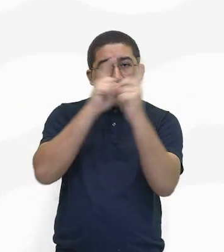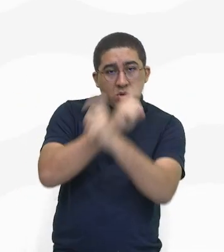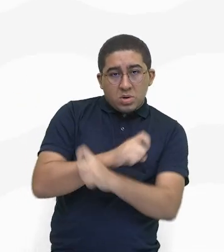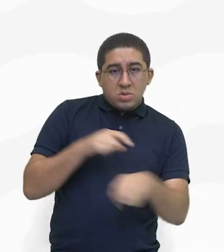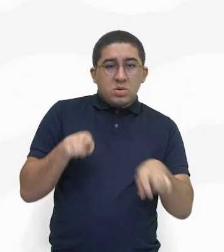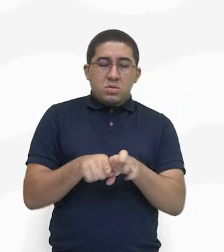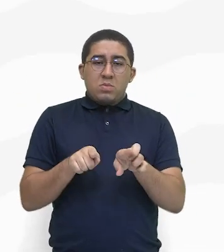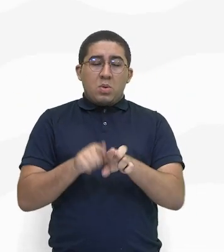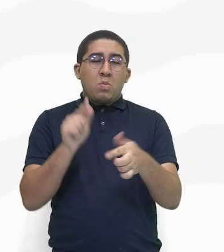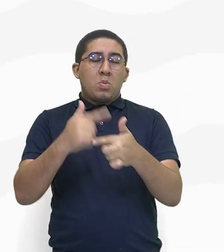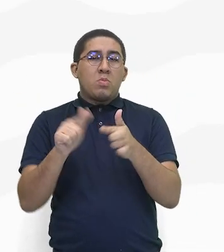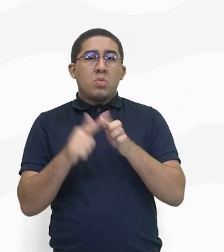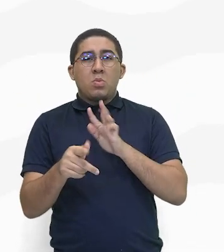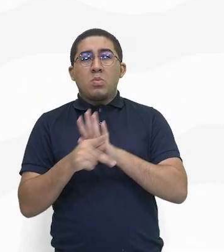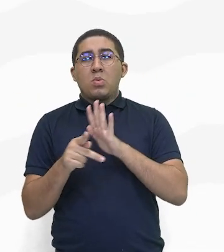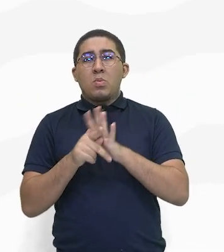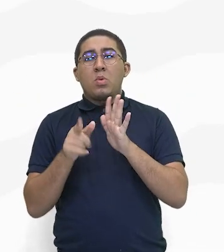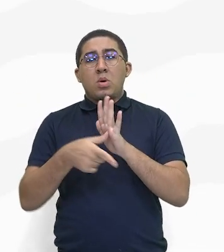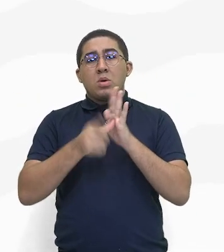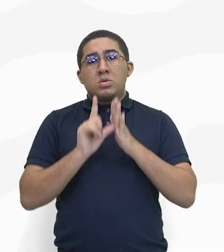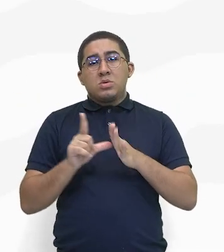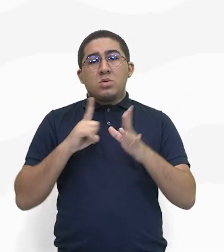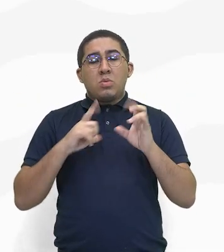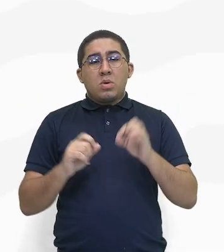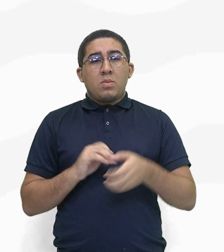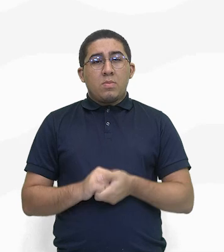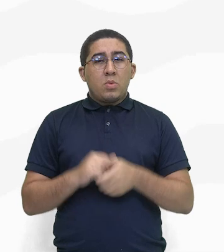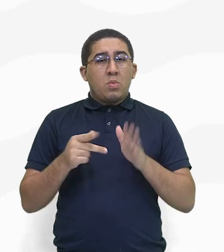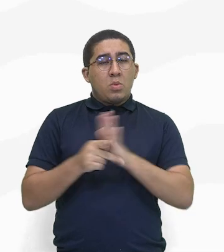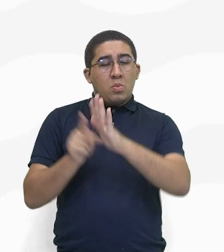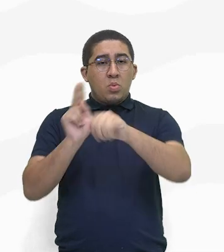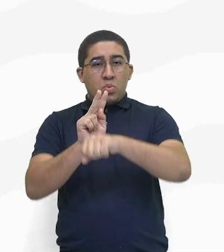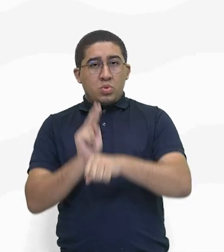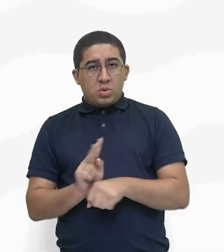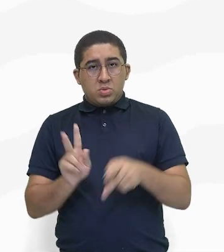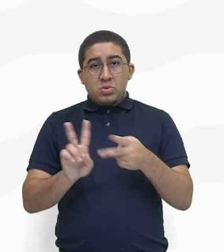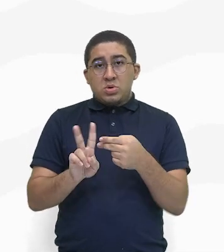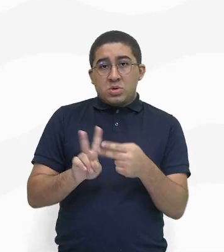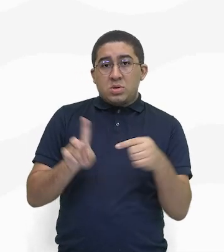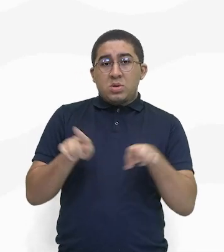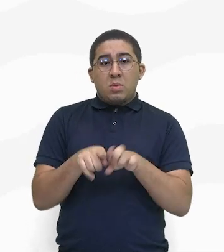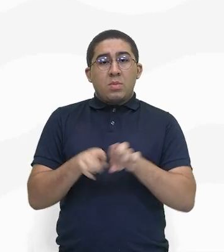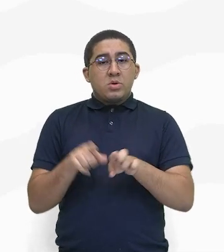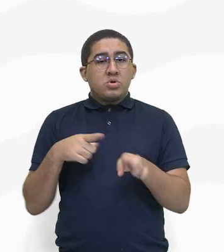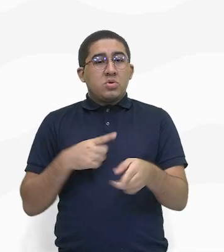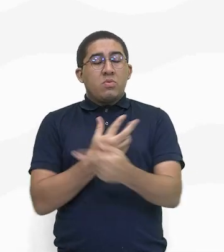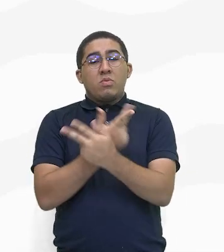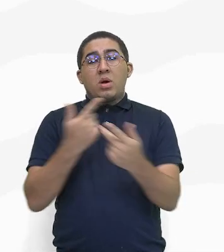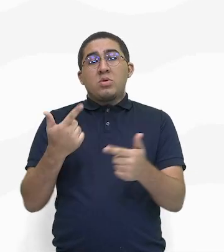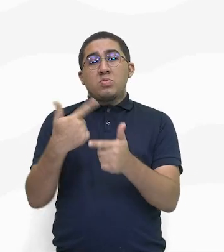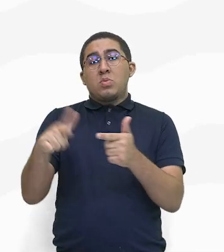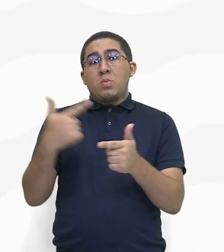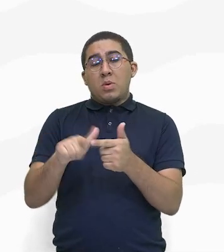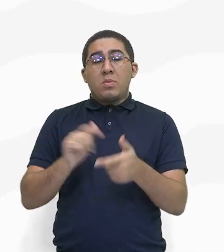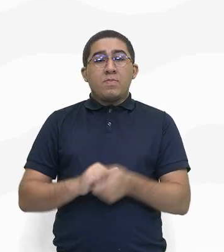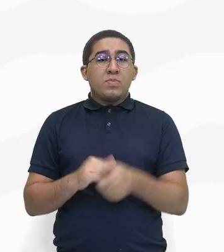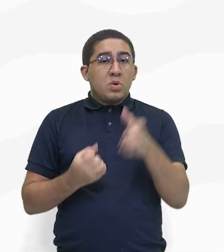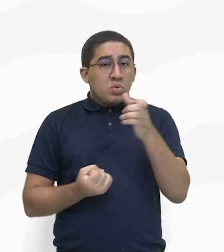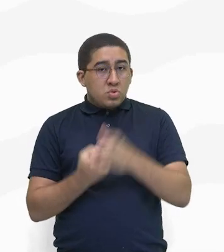problemas enfrentados pelo antigo Serviço de Proteção aos Índios, e que tinha uma série de problemas ali. Então